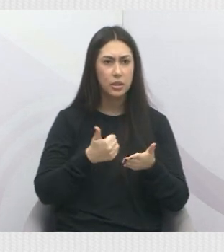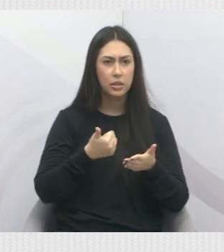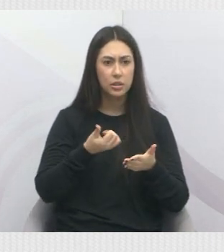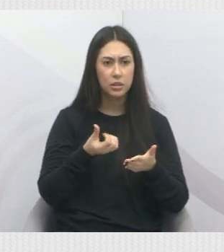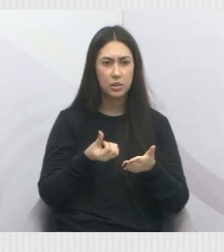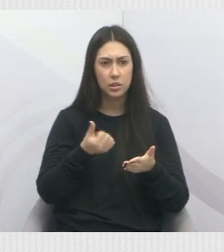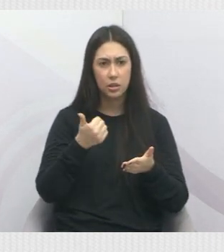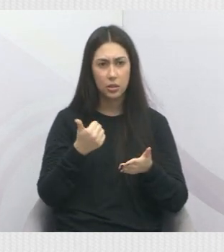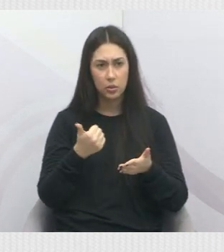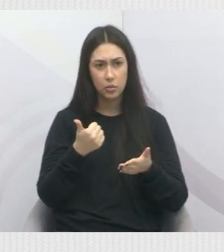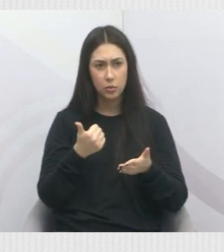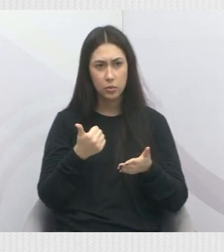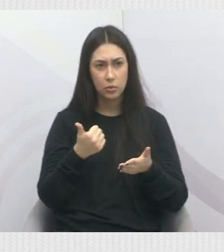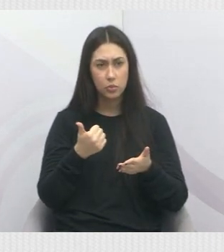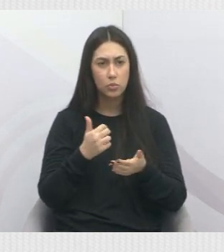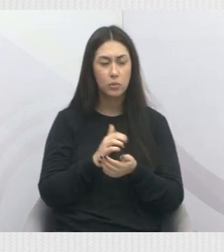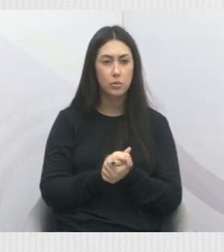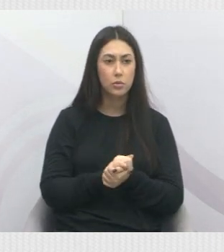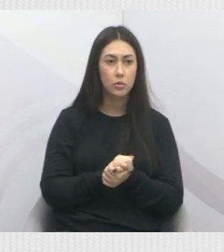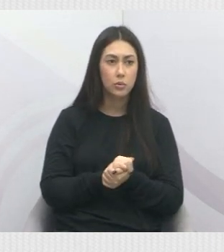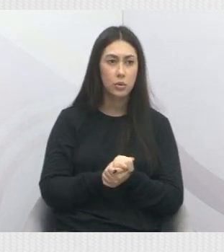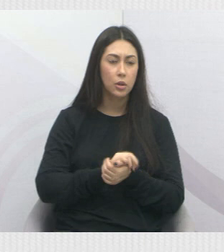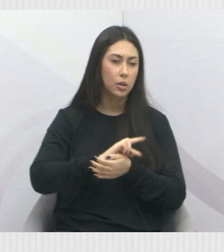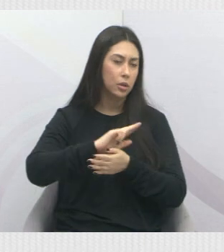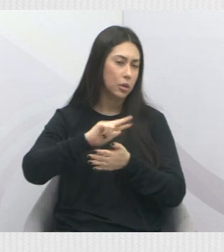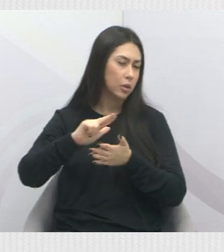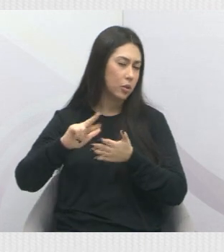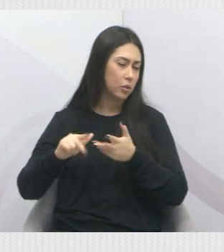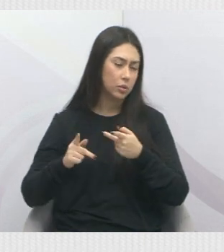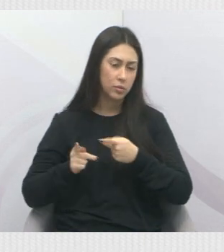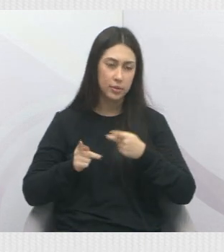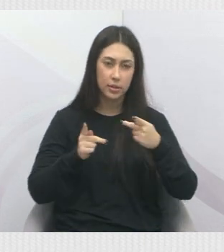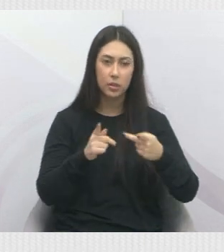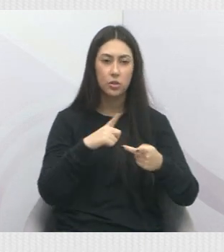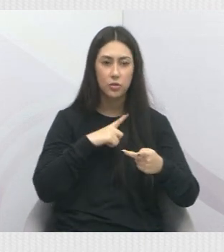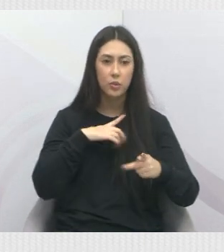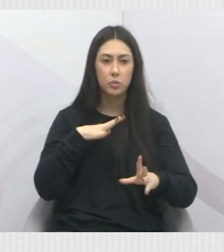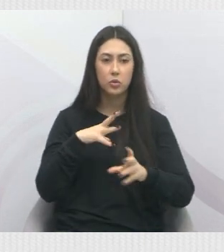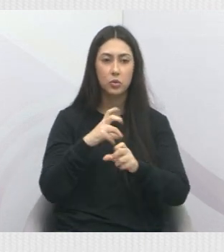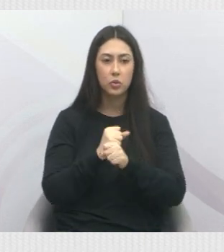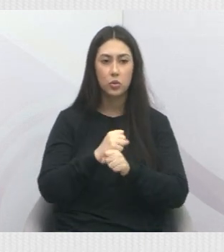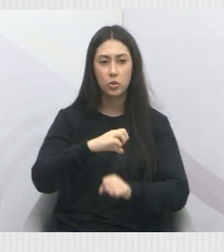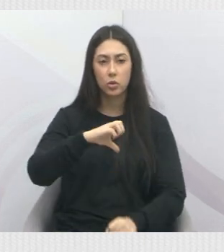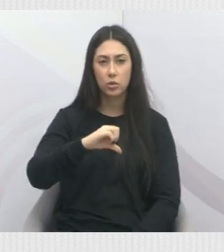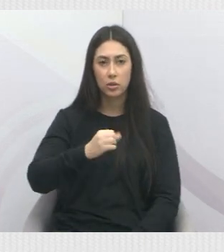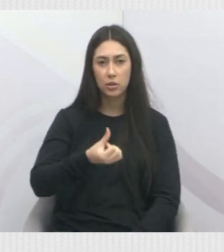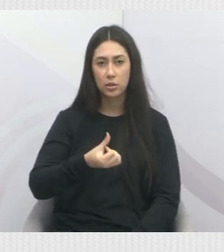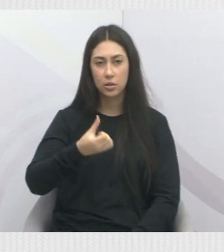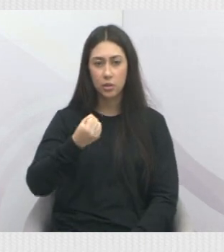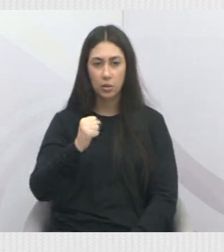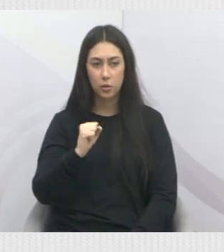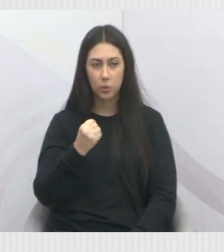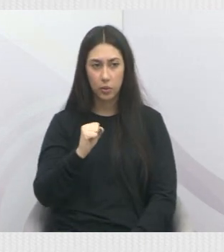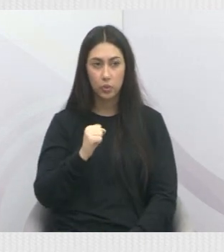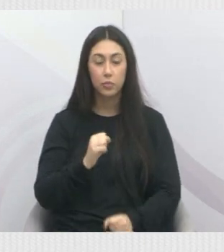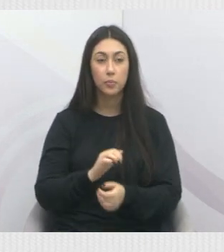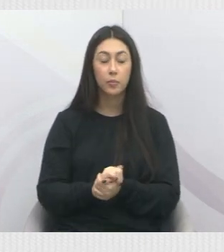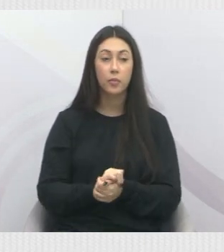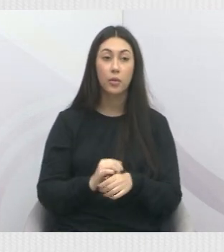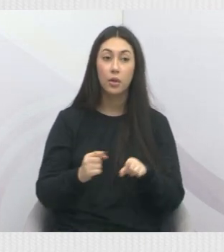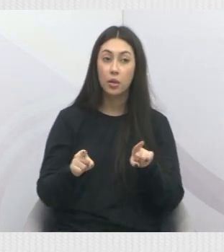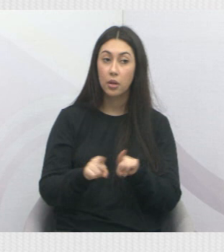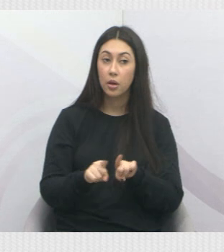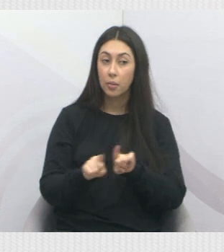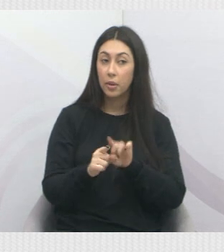quadrimestre de 2022 e outros atendimentos tivemos um total de 968. Também